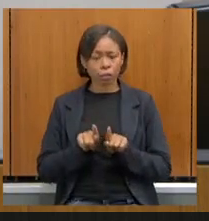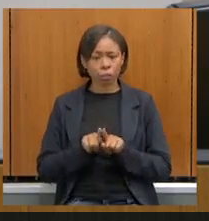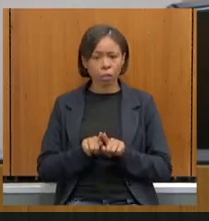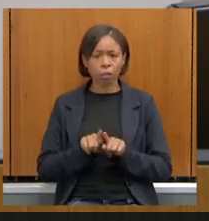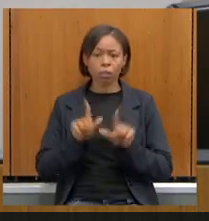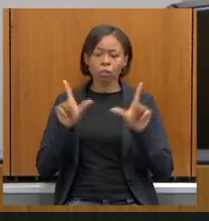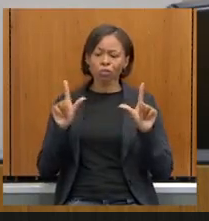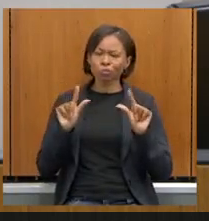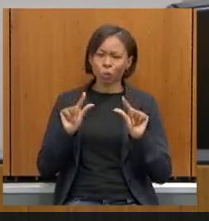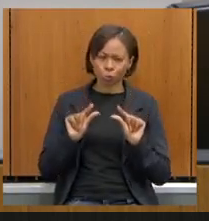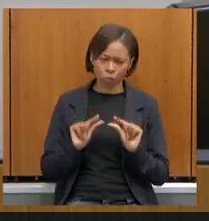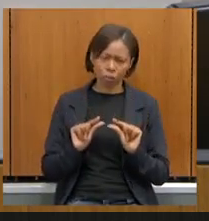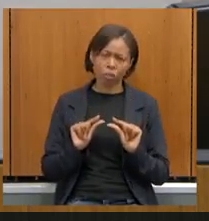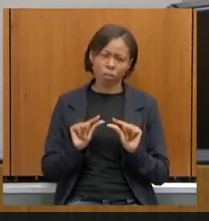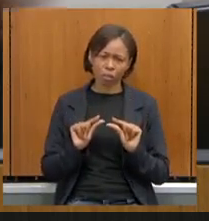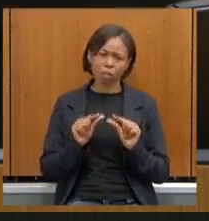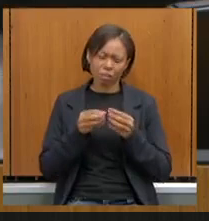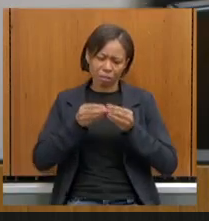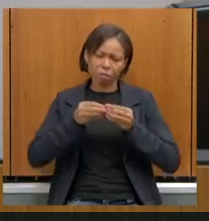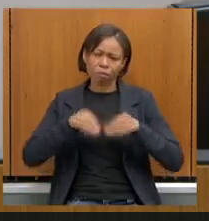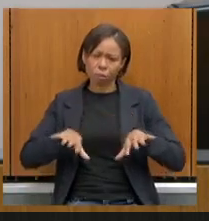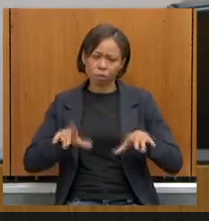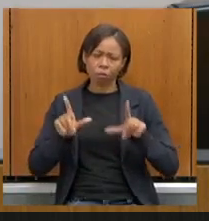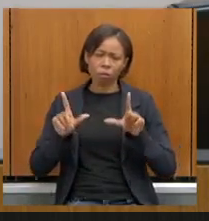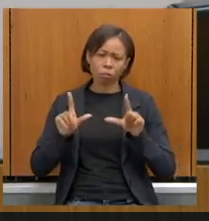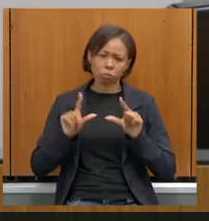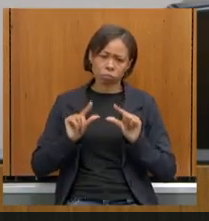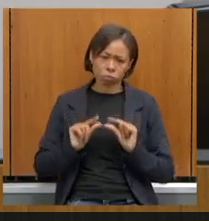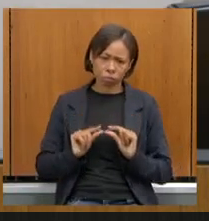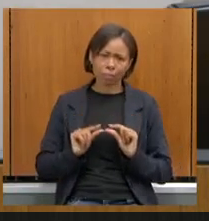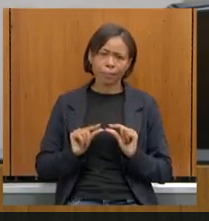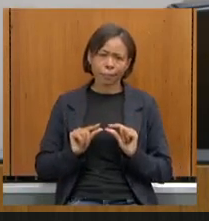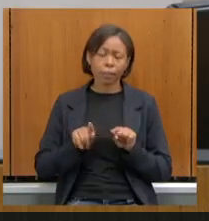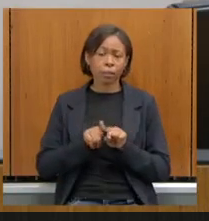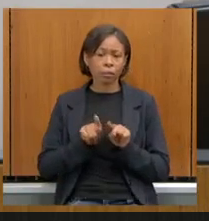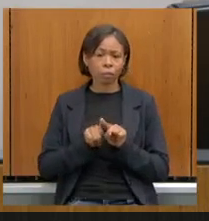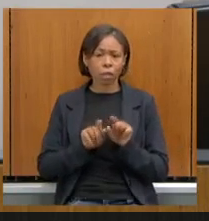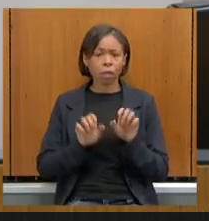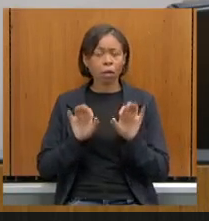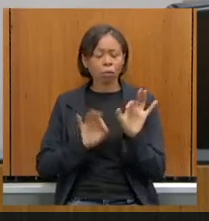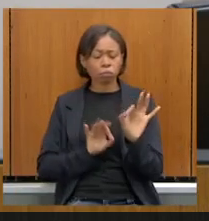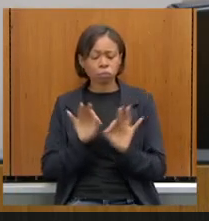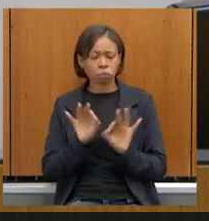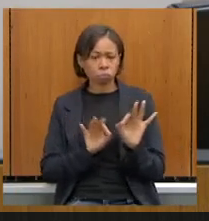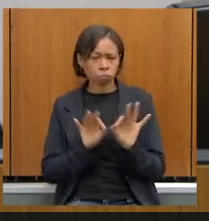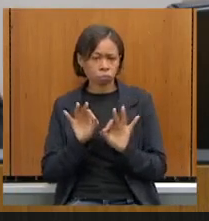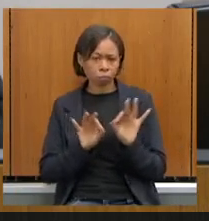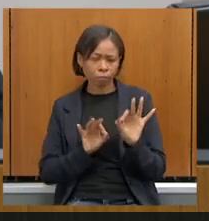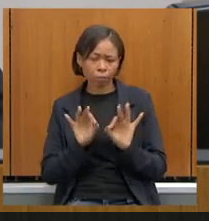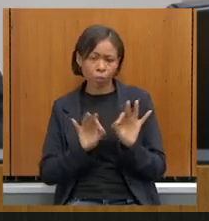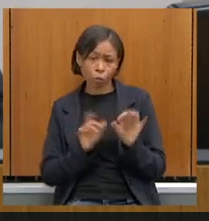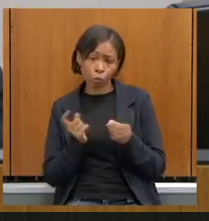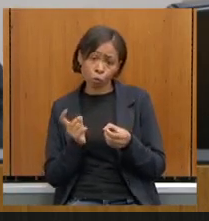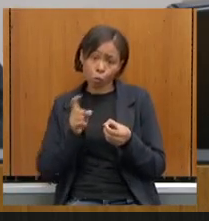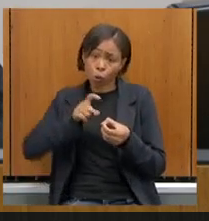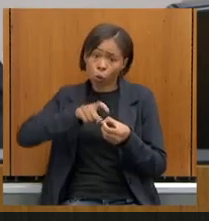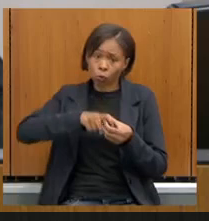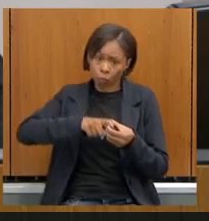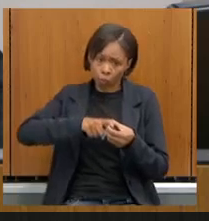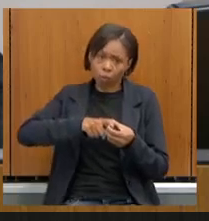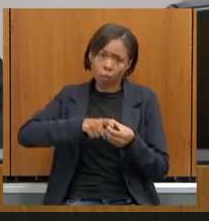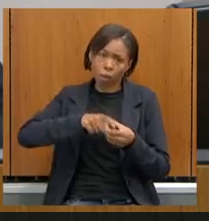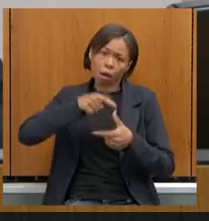impactos, bem como sobre o planejamento estruturado para a retomada das atividades rotineiras.